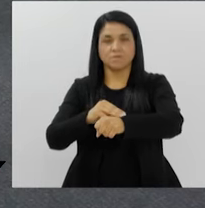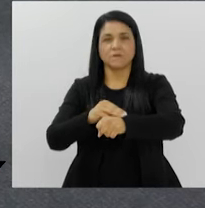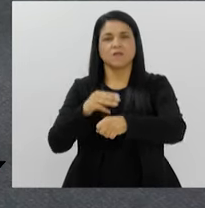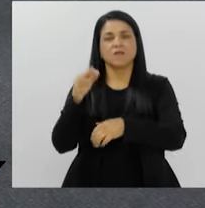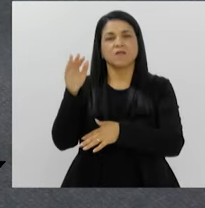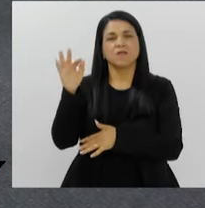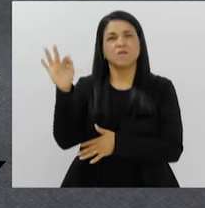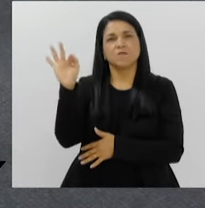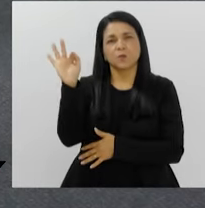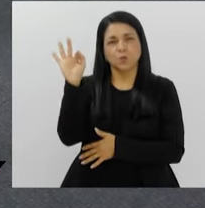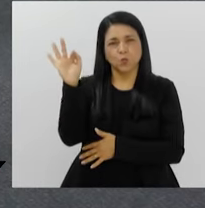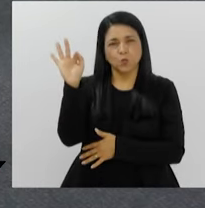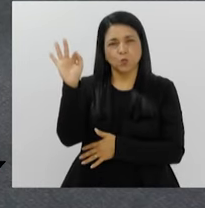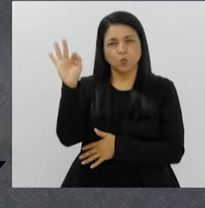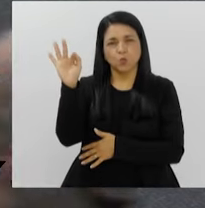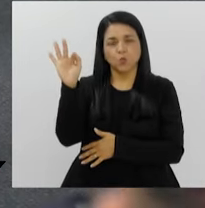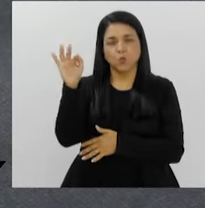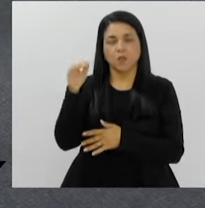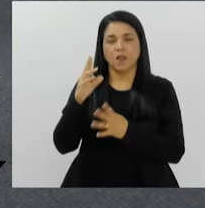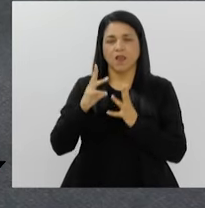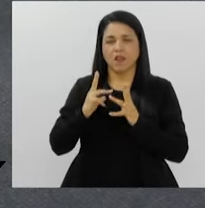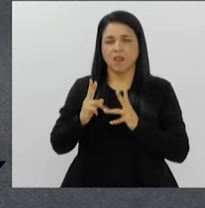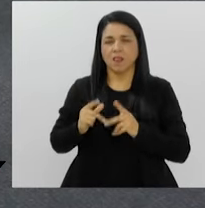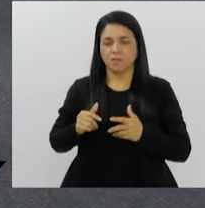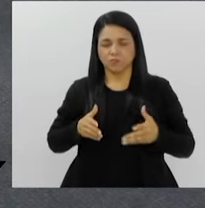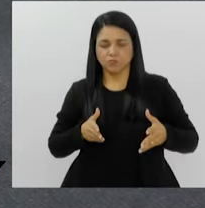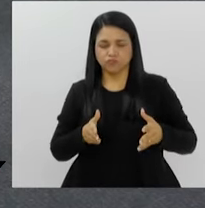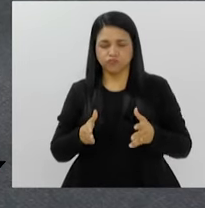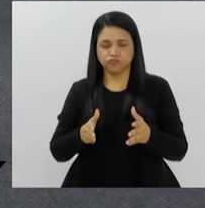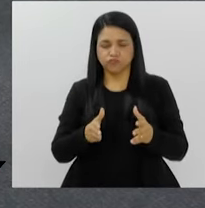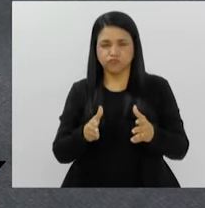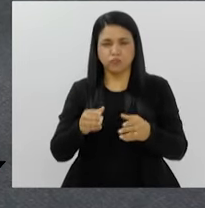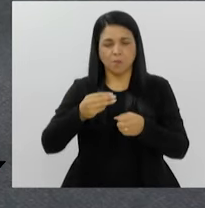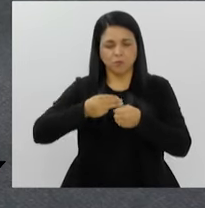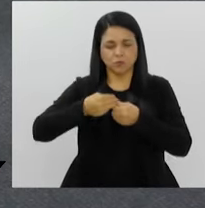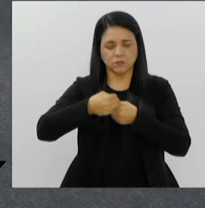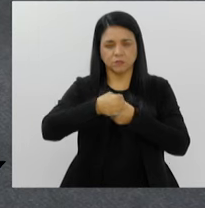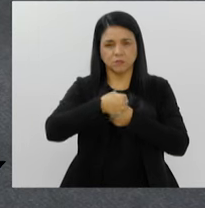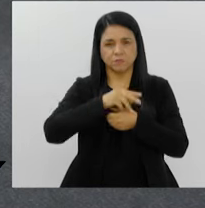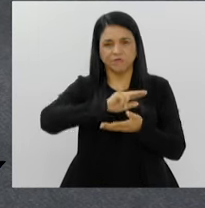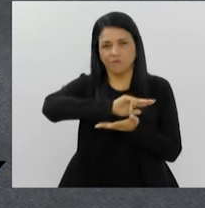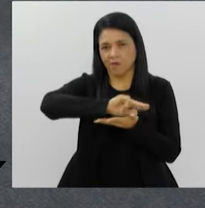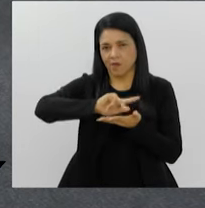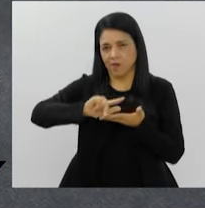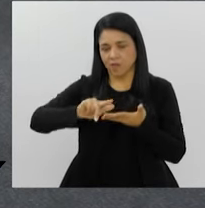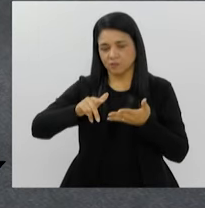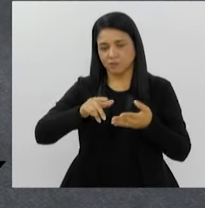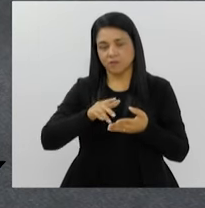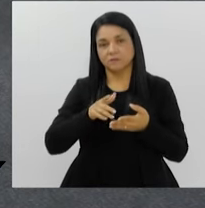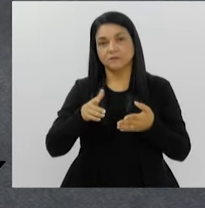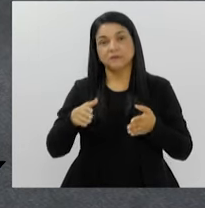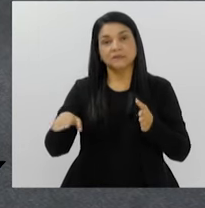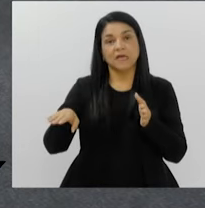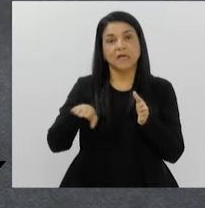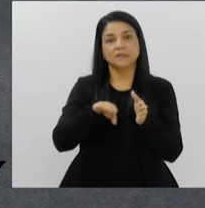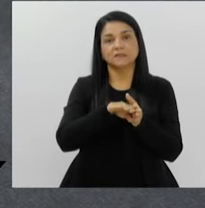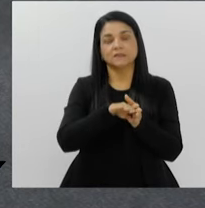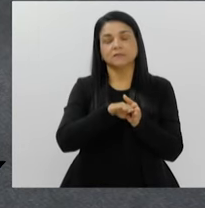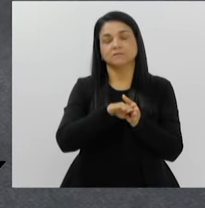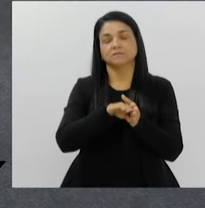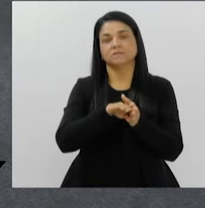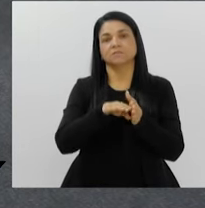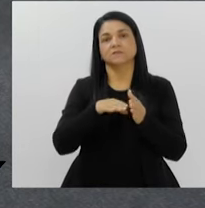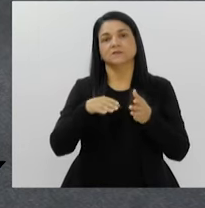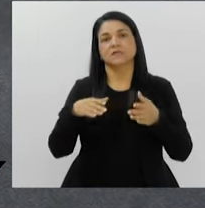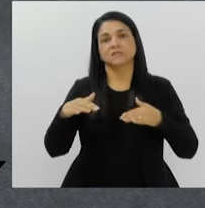Friburgo, cristalino, vai correndo vários municípios até desaguar na cidade de Macaé.